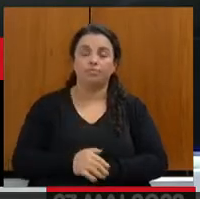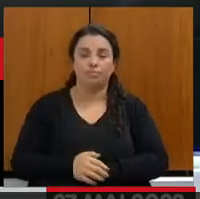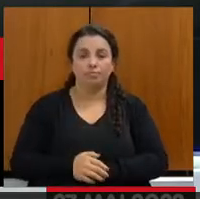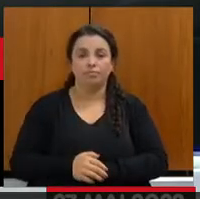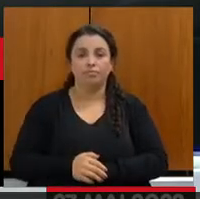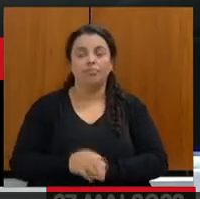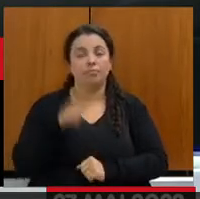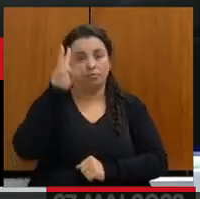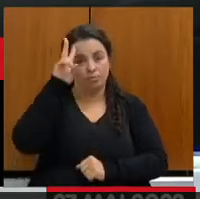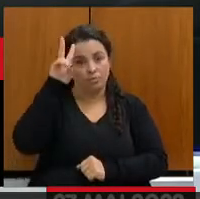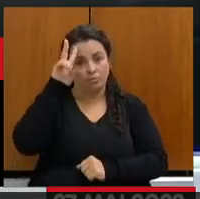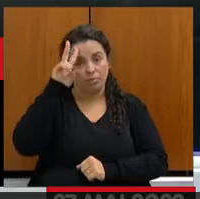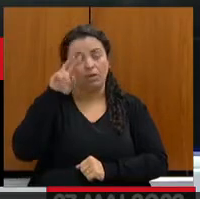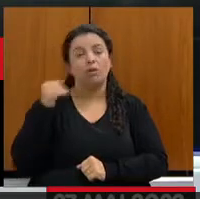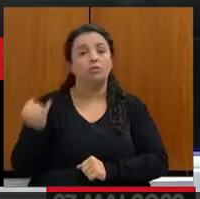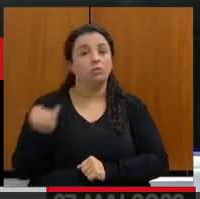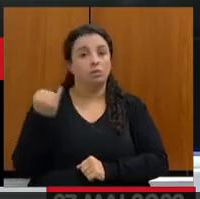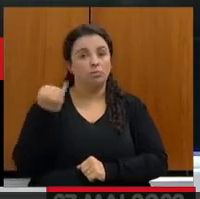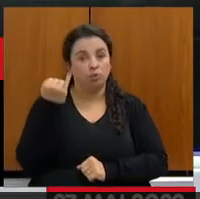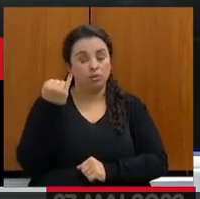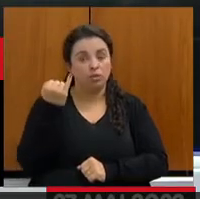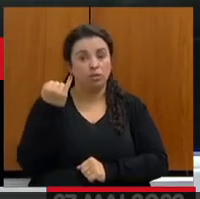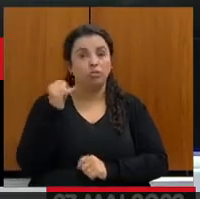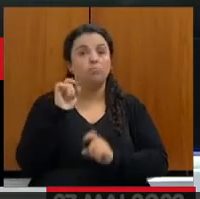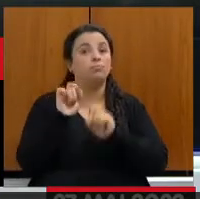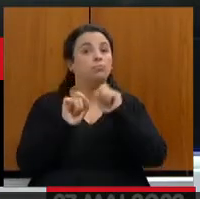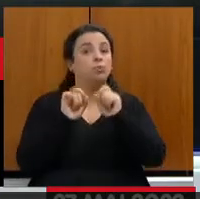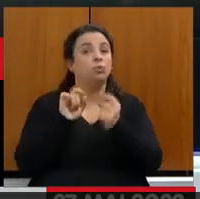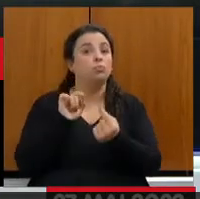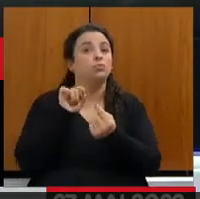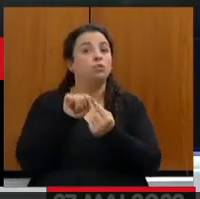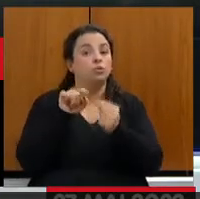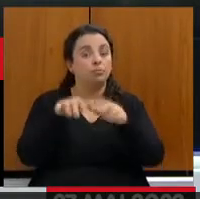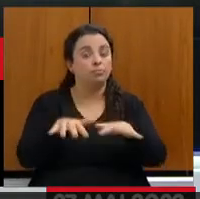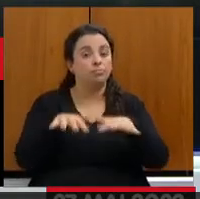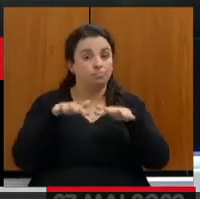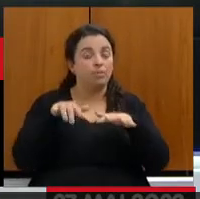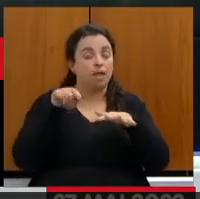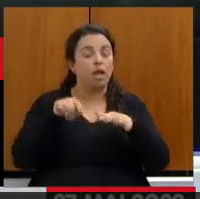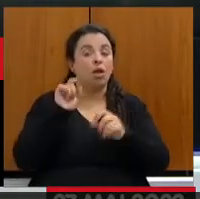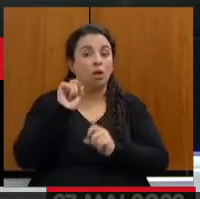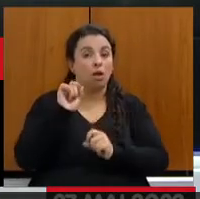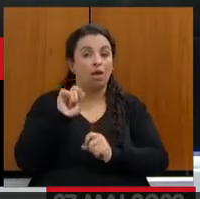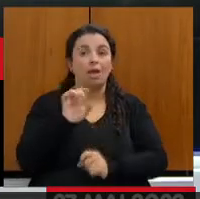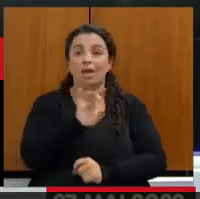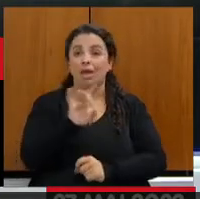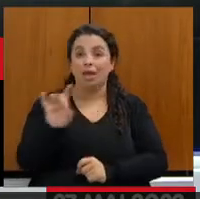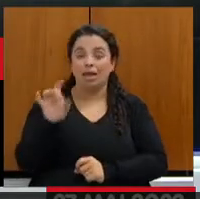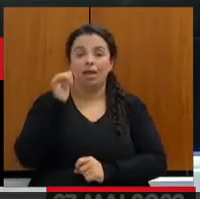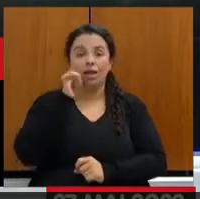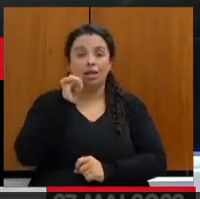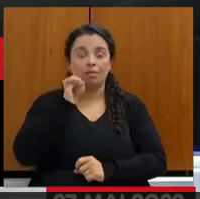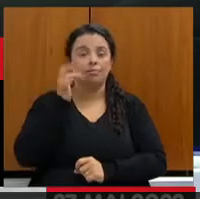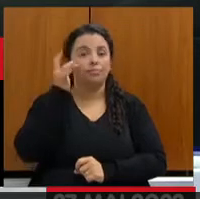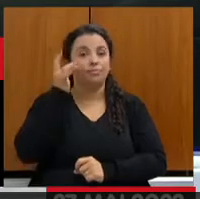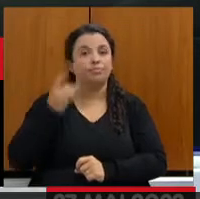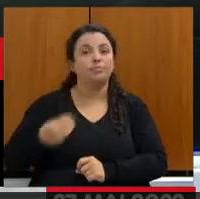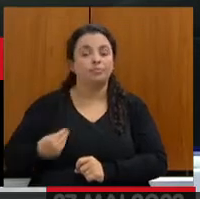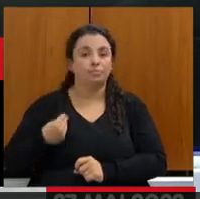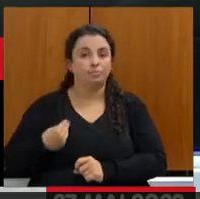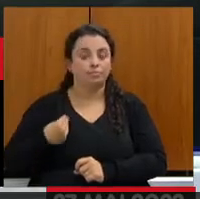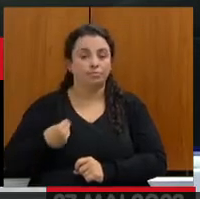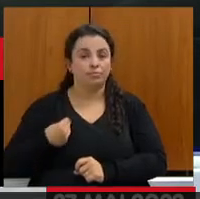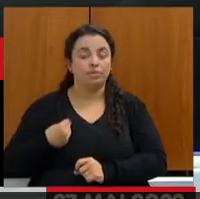importante e é o objetivo principal dessa plenária que cada uma das mulheres aqui presentes possa